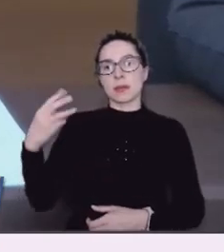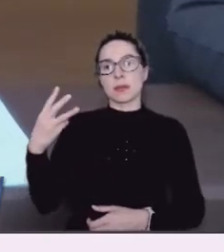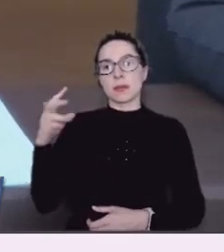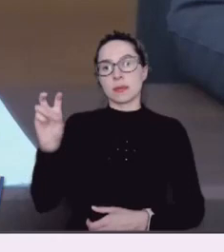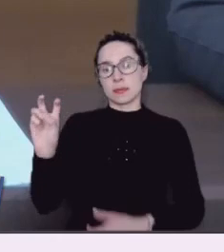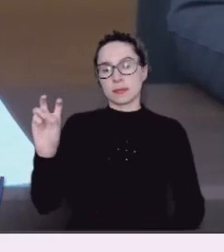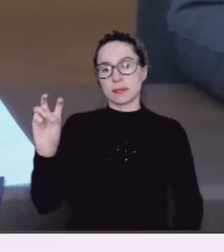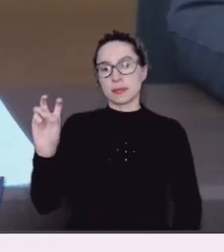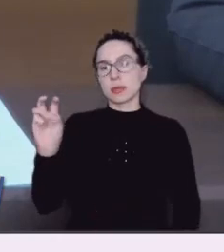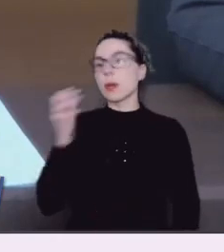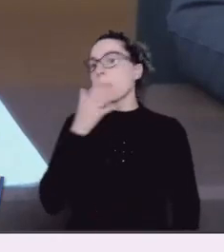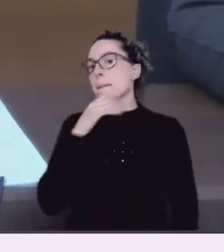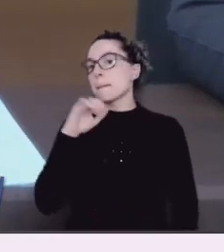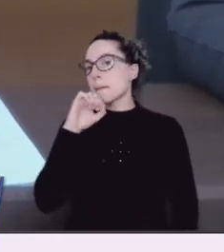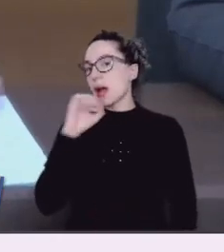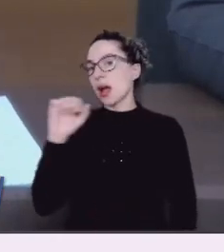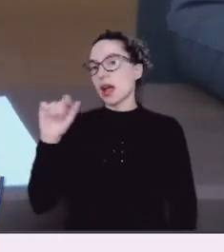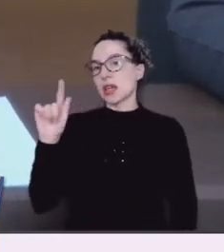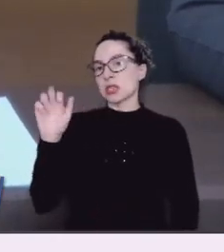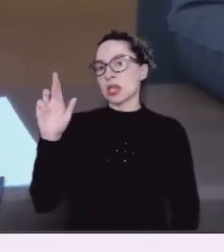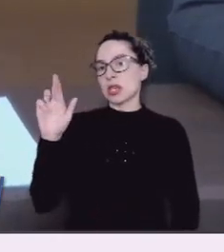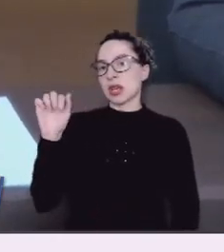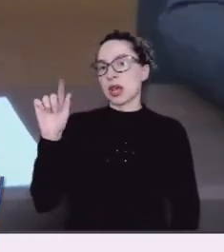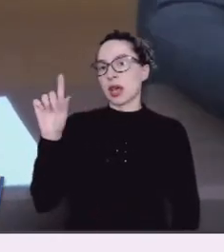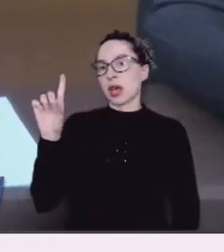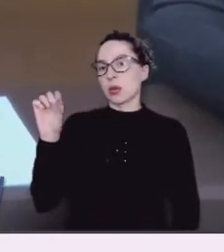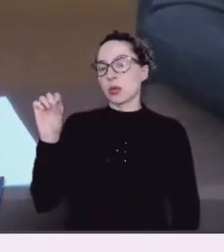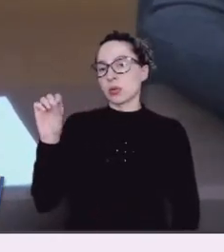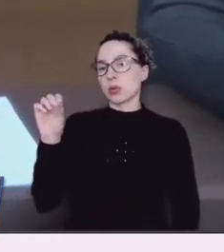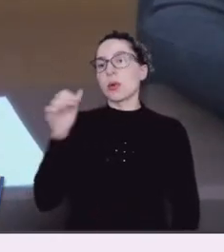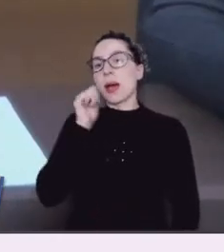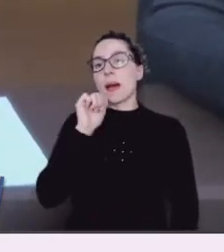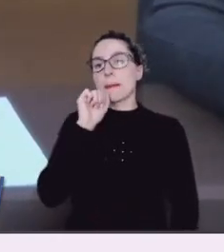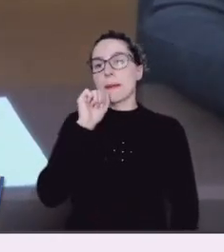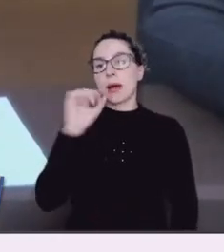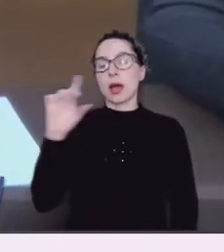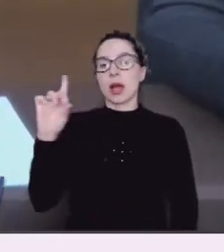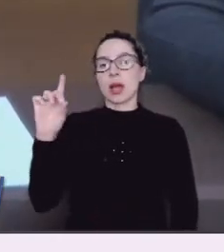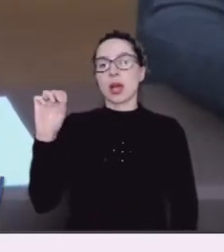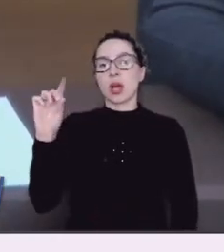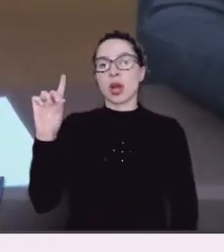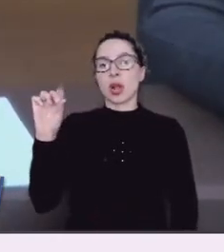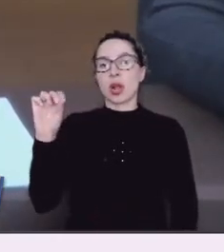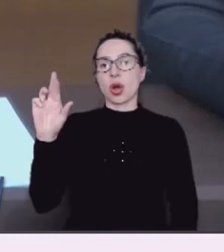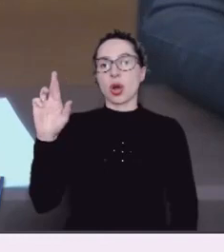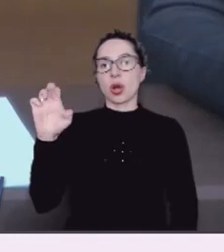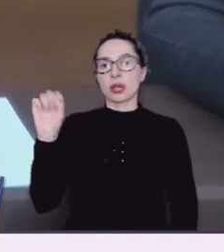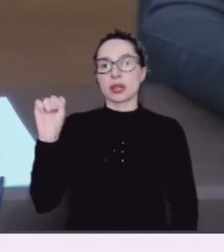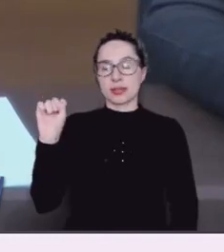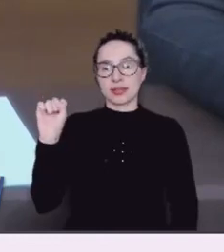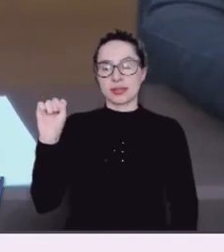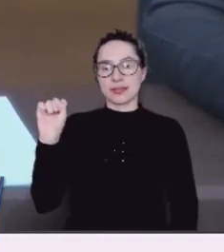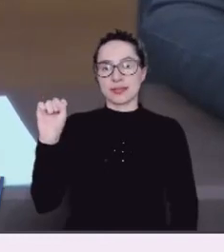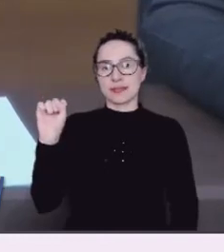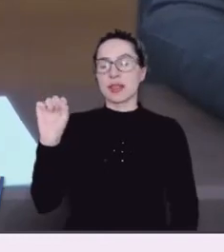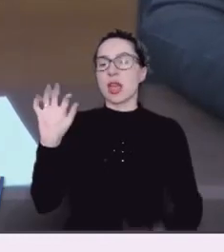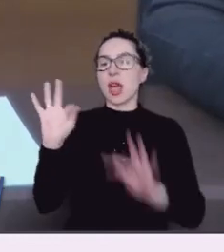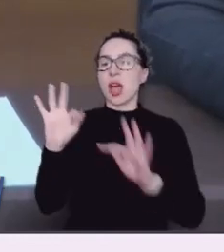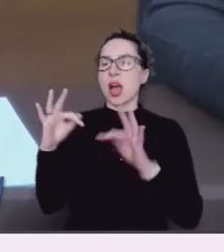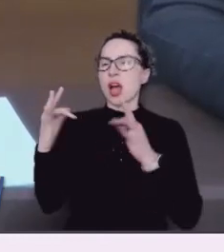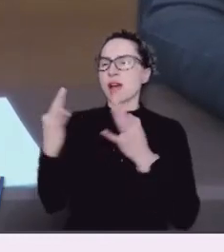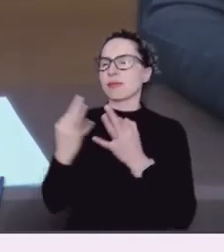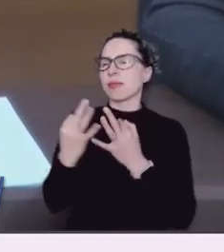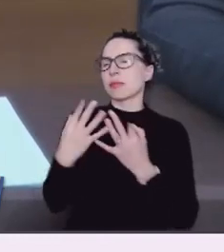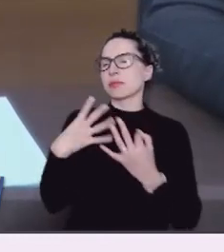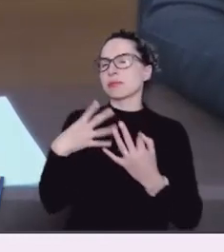de Geraldo Pereira Ribeiro e Dolores Galante Ribeiro, com família numerosa, com